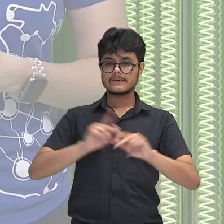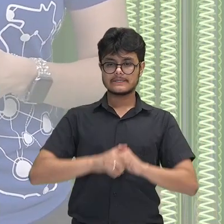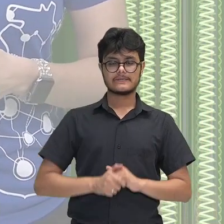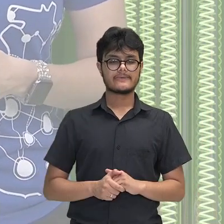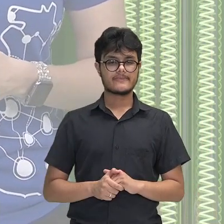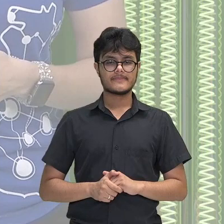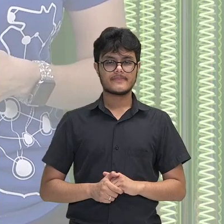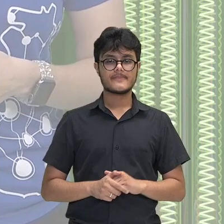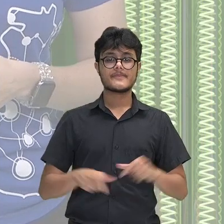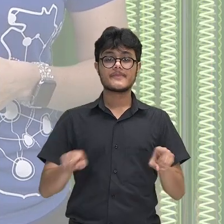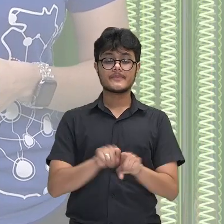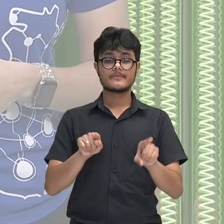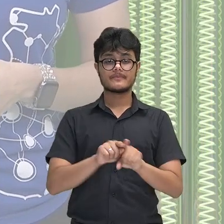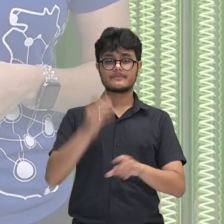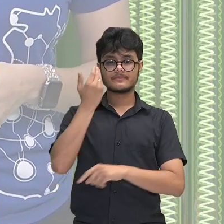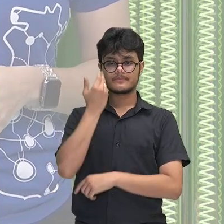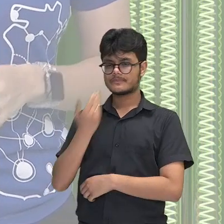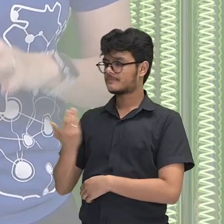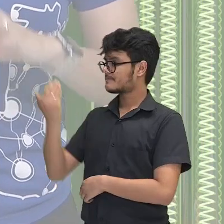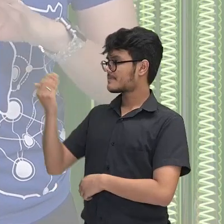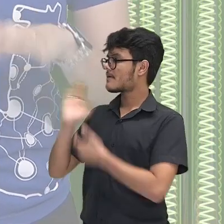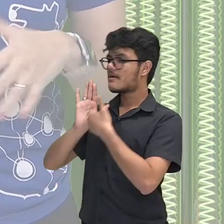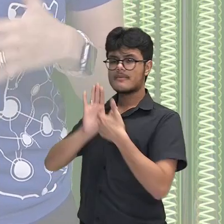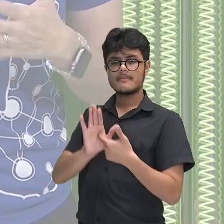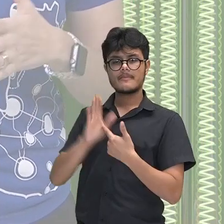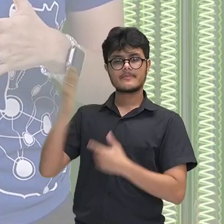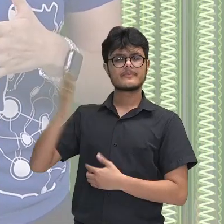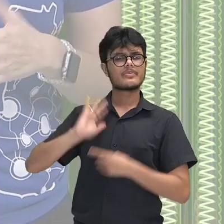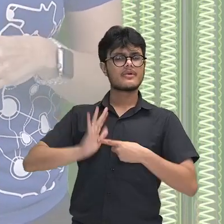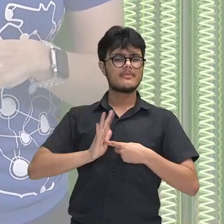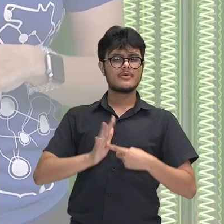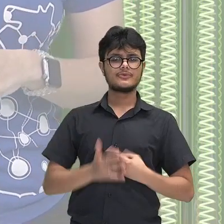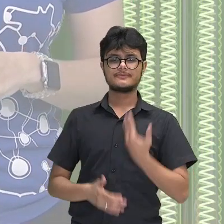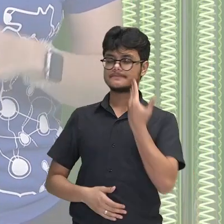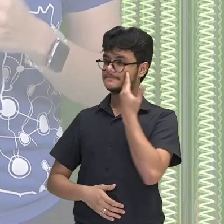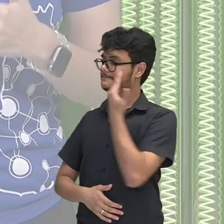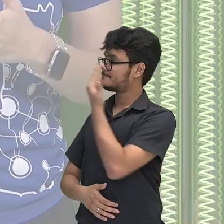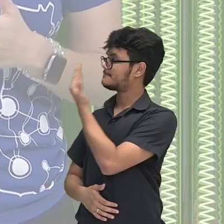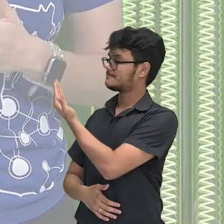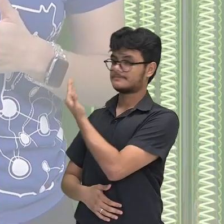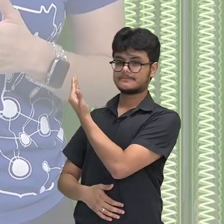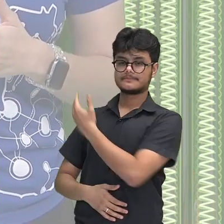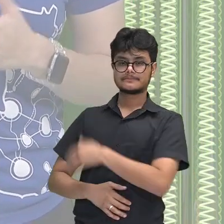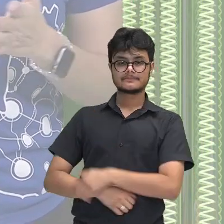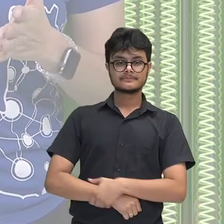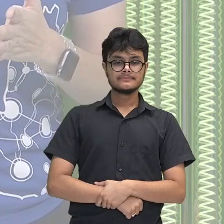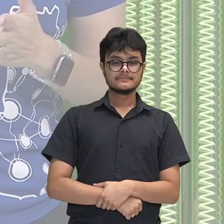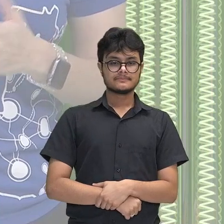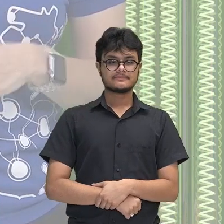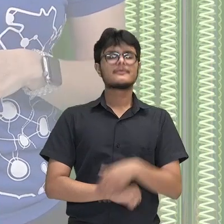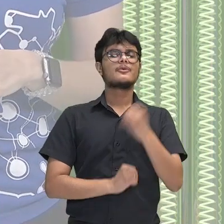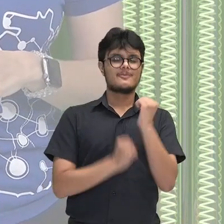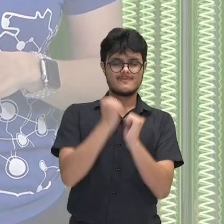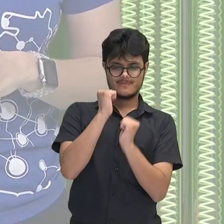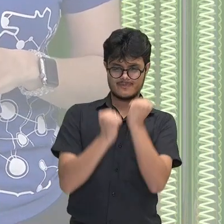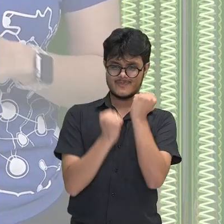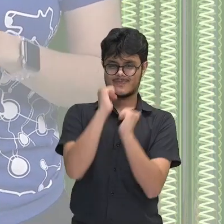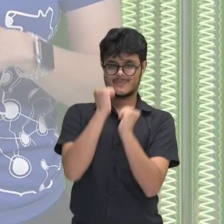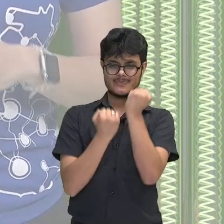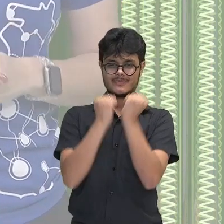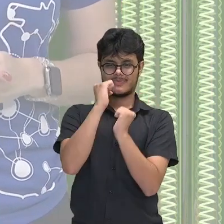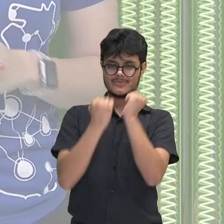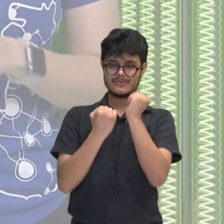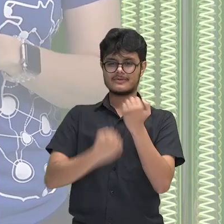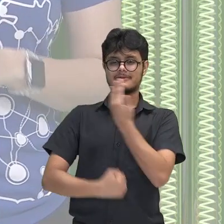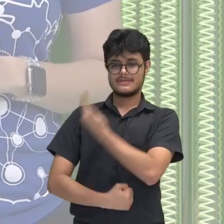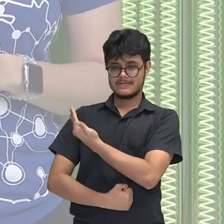E aqui eu trouxe para que vocês pudessem ver também como é que funciona esses cilindros, né, que eu acabei de falar. Então, aqui nós